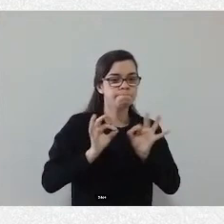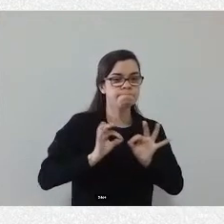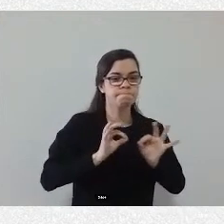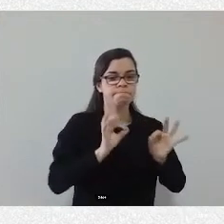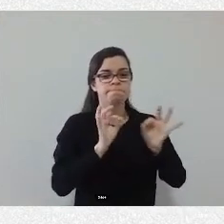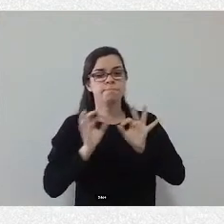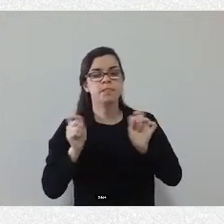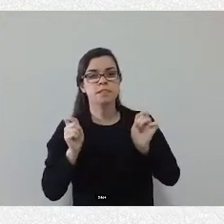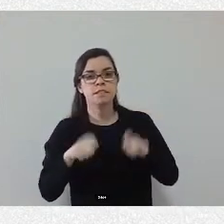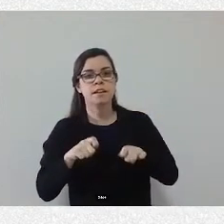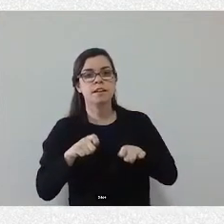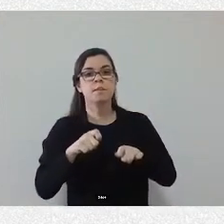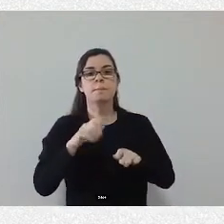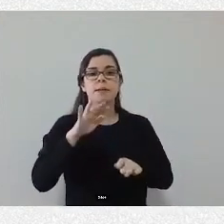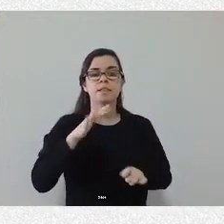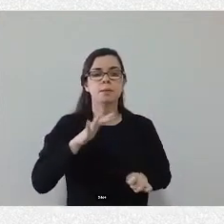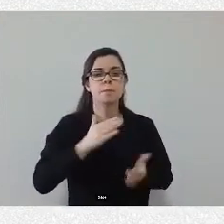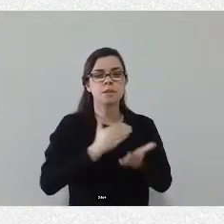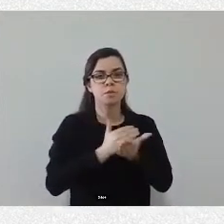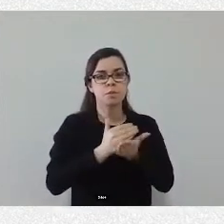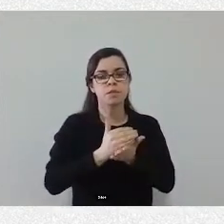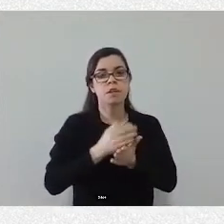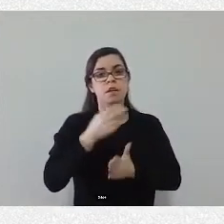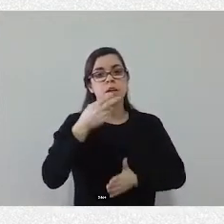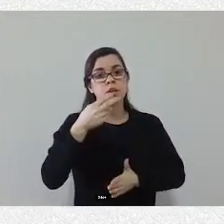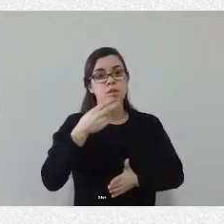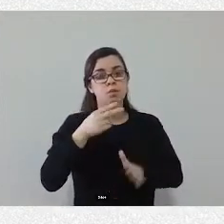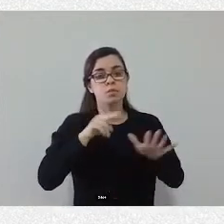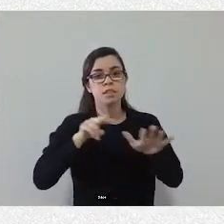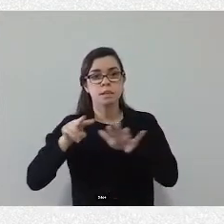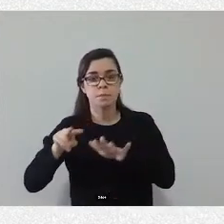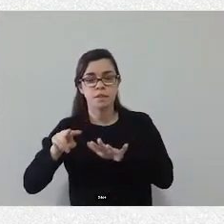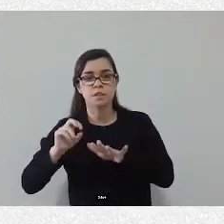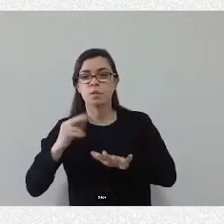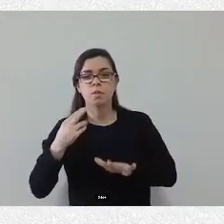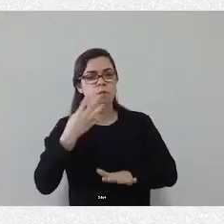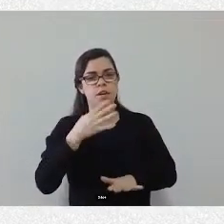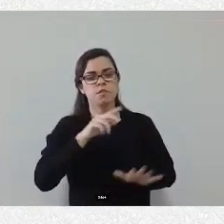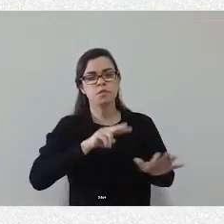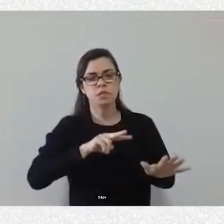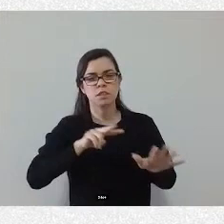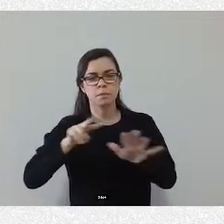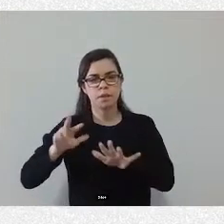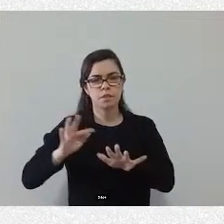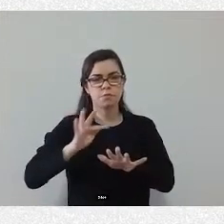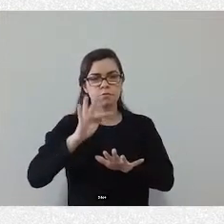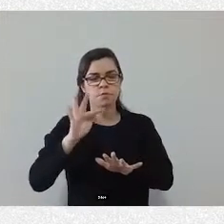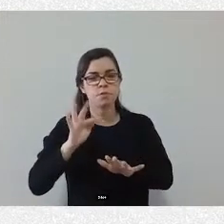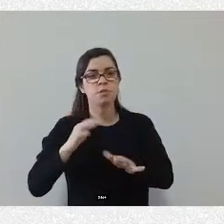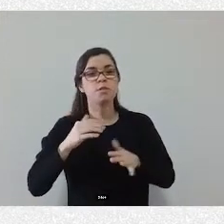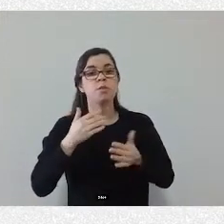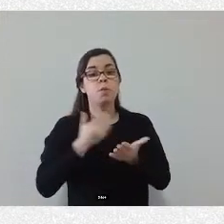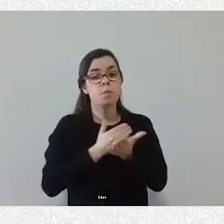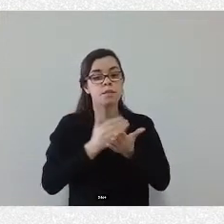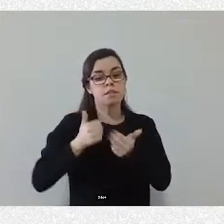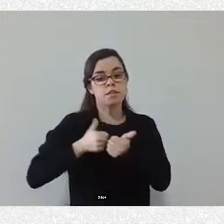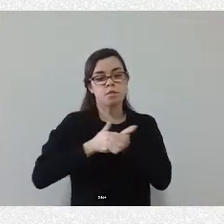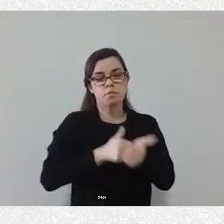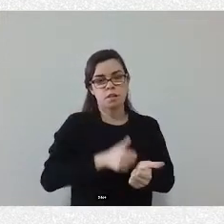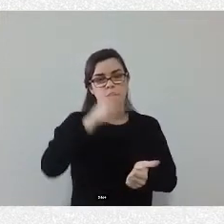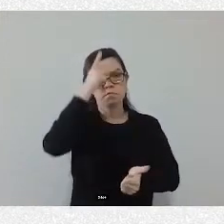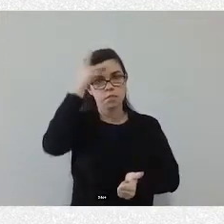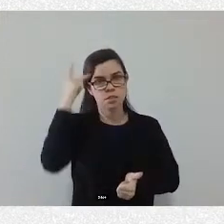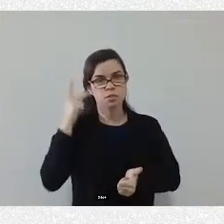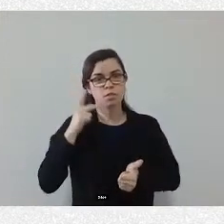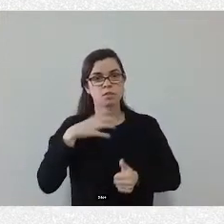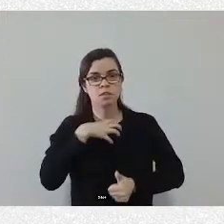de 2 a 4 semanas de começar a acompanhar essas pessoas que estão com sintomas, né? Então, não há necessidade, né, de